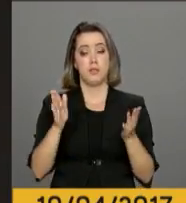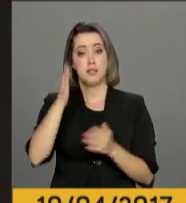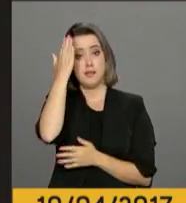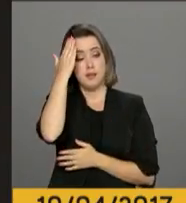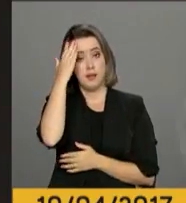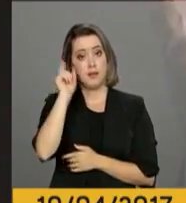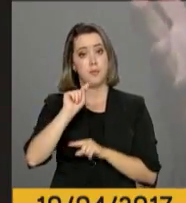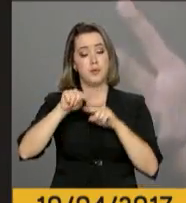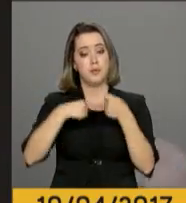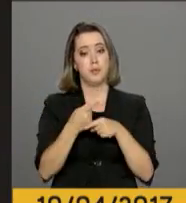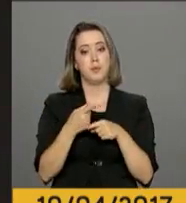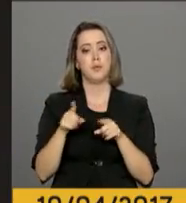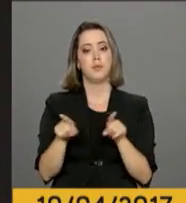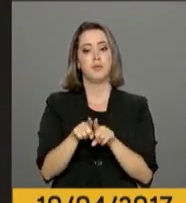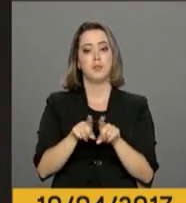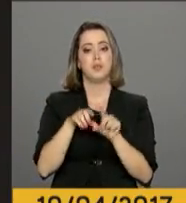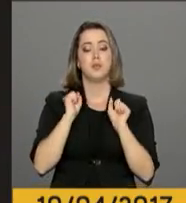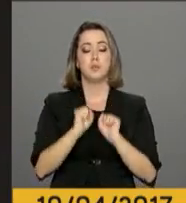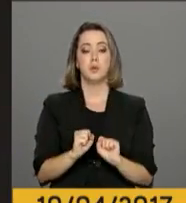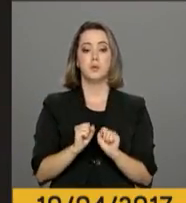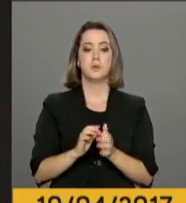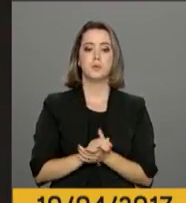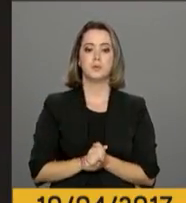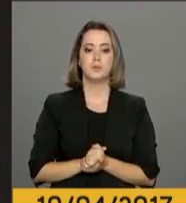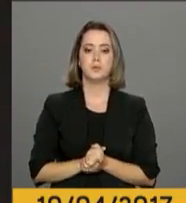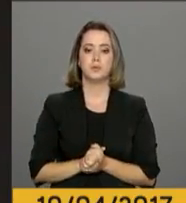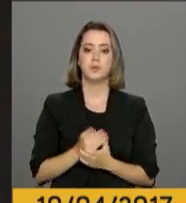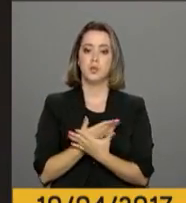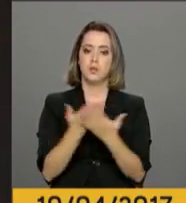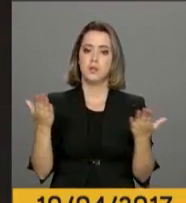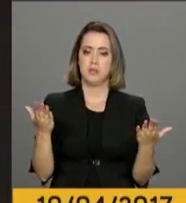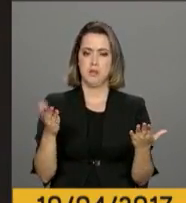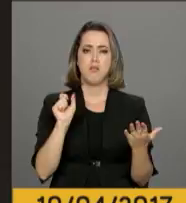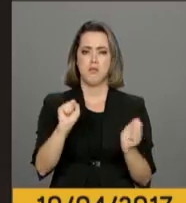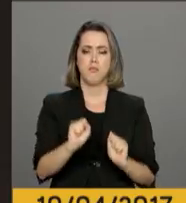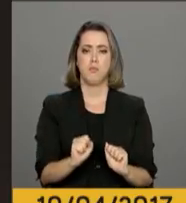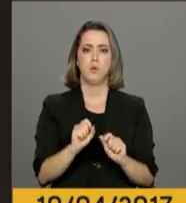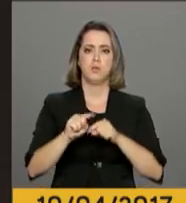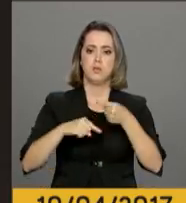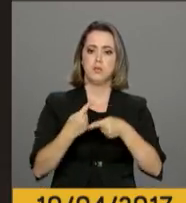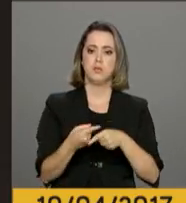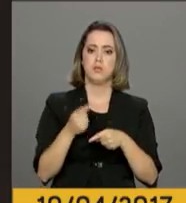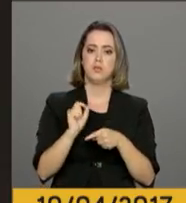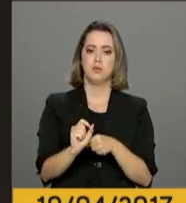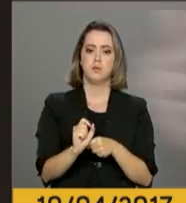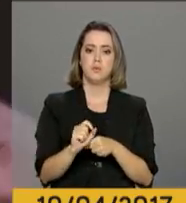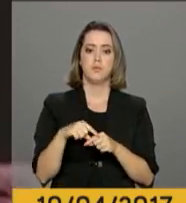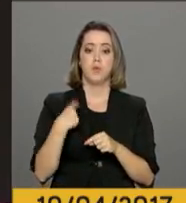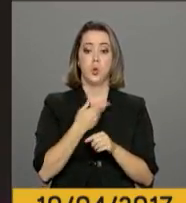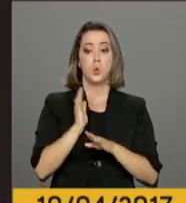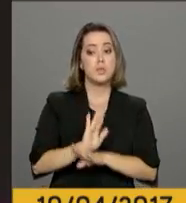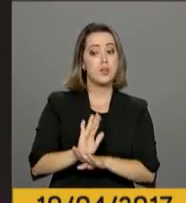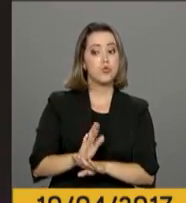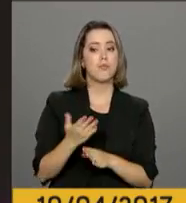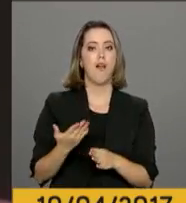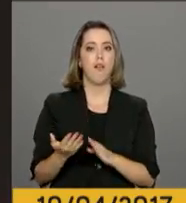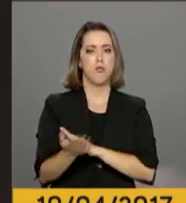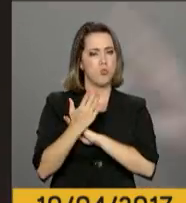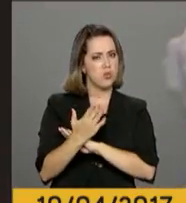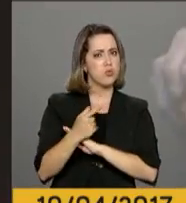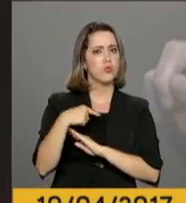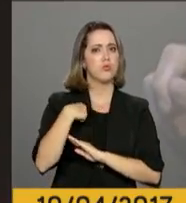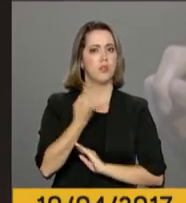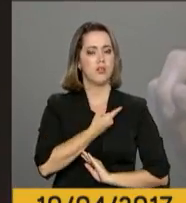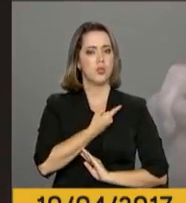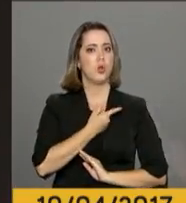depois possam, não é? Os senhores e as senhoras possam depois nos ajudar, como